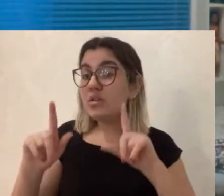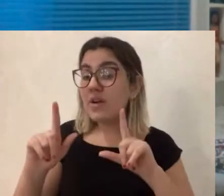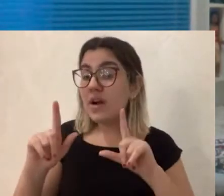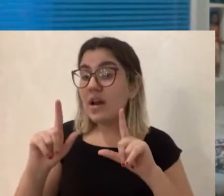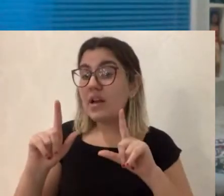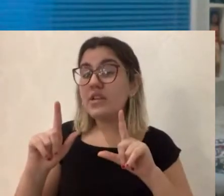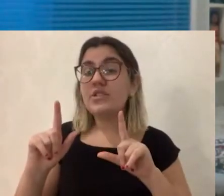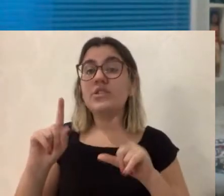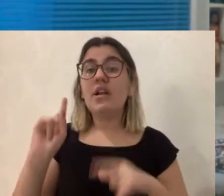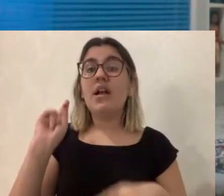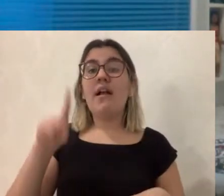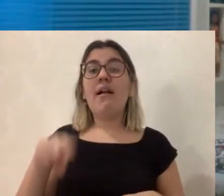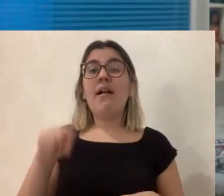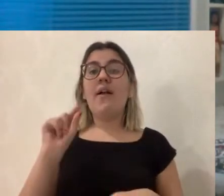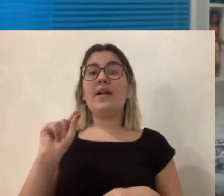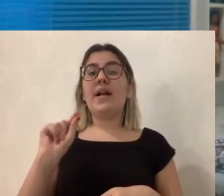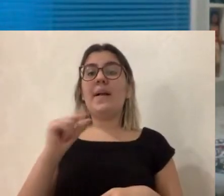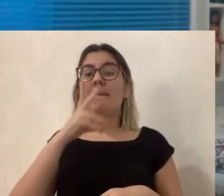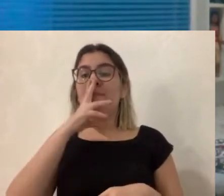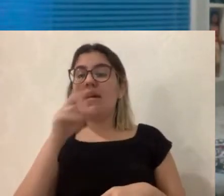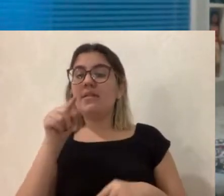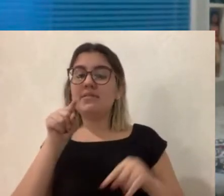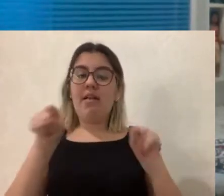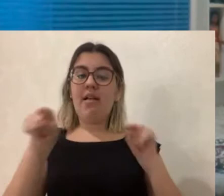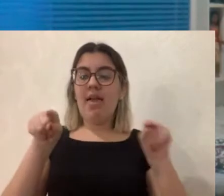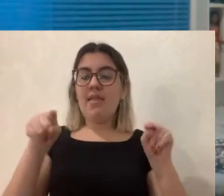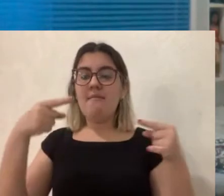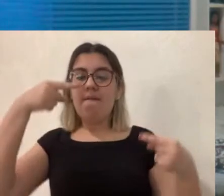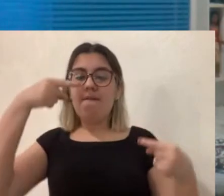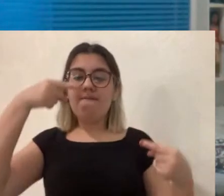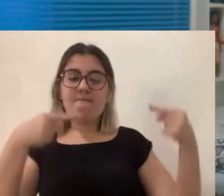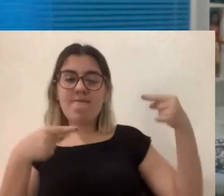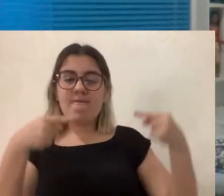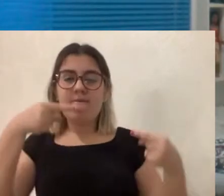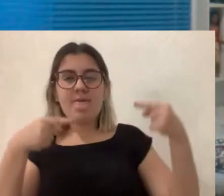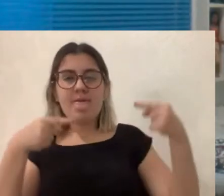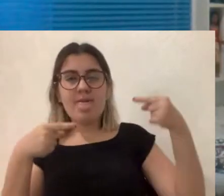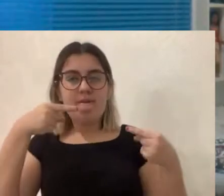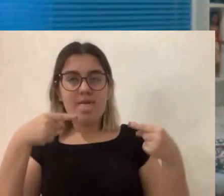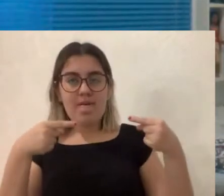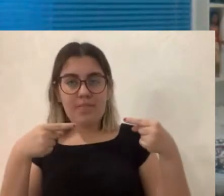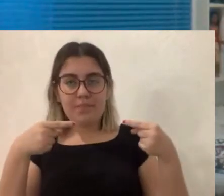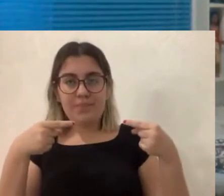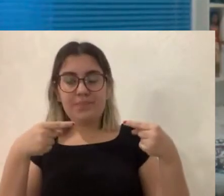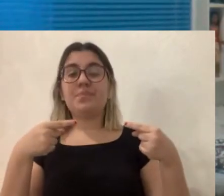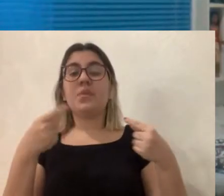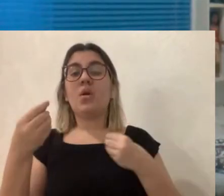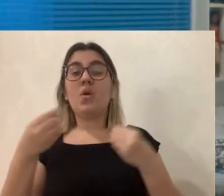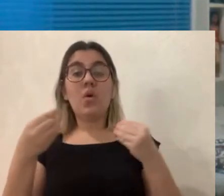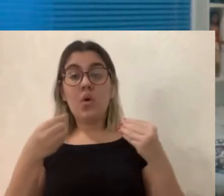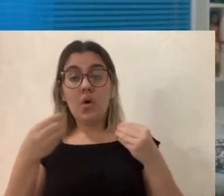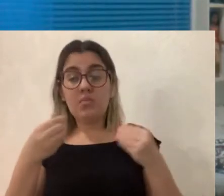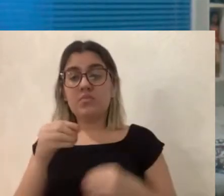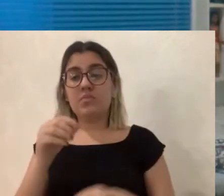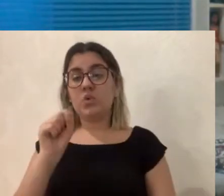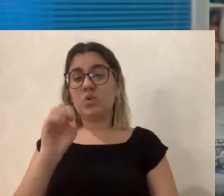fossem antagonistas, com que elas se confrontassem. A ideia do Só Se Fechar Os Olhos é um pouco isso, é um pouco